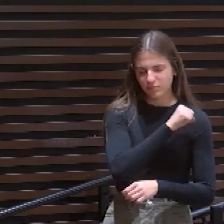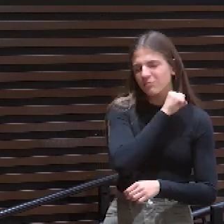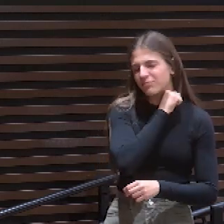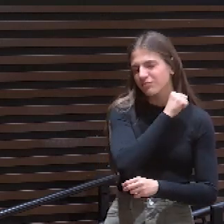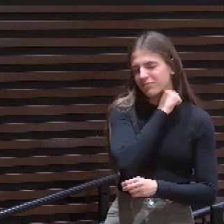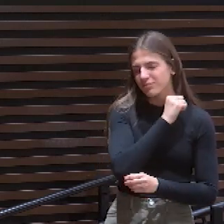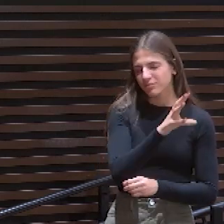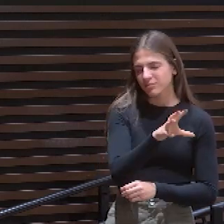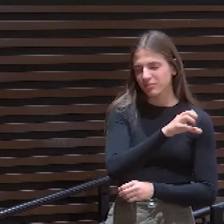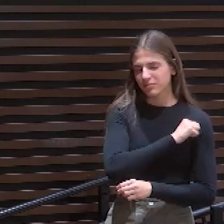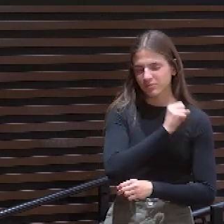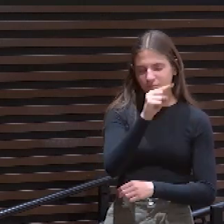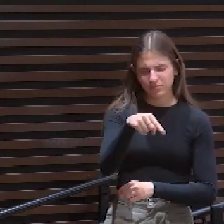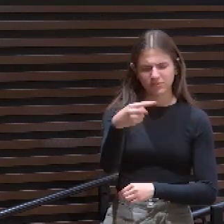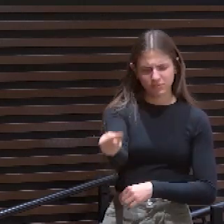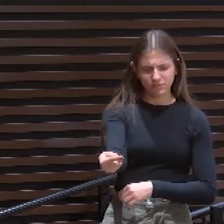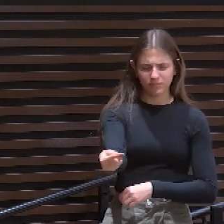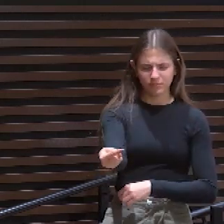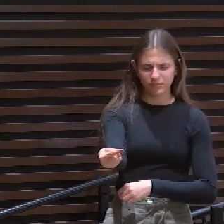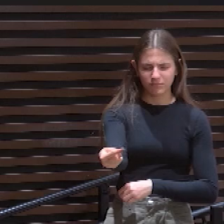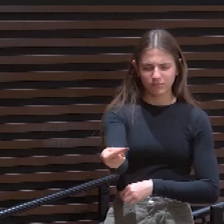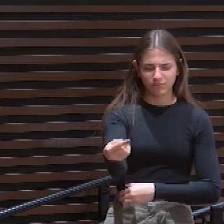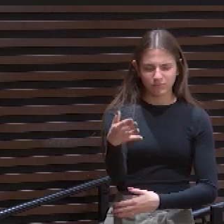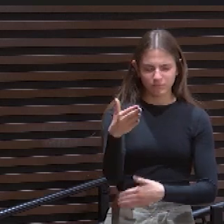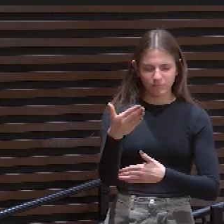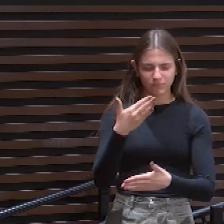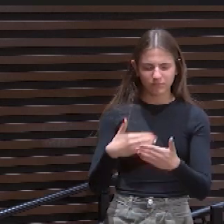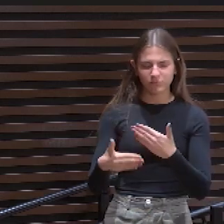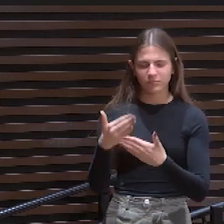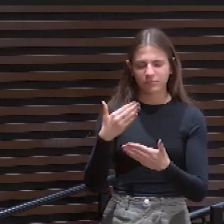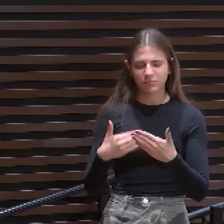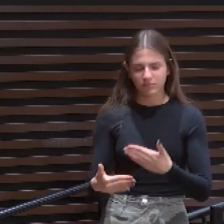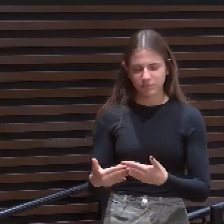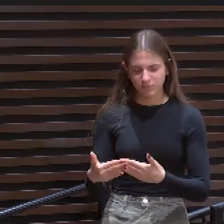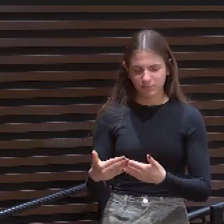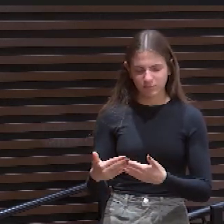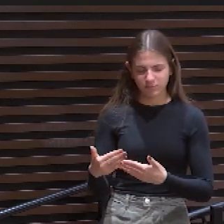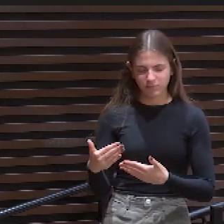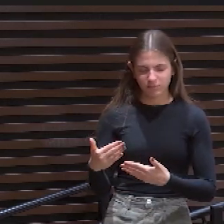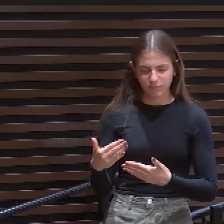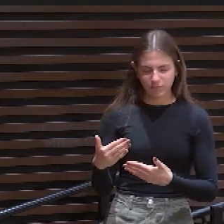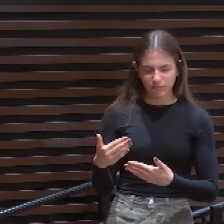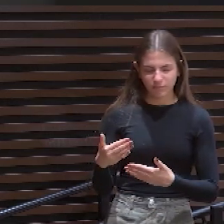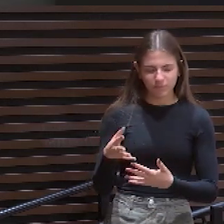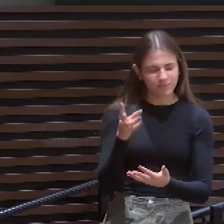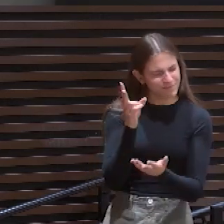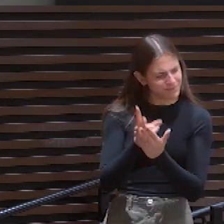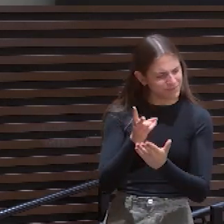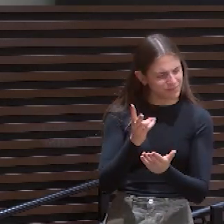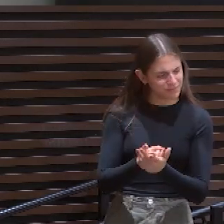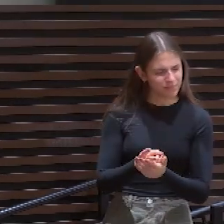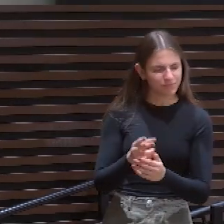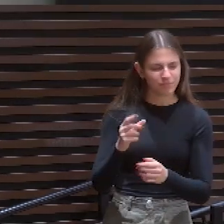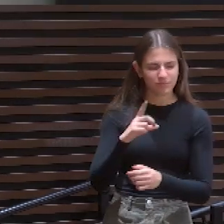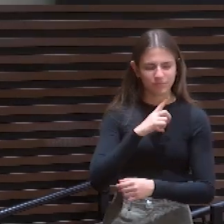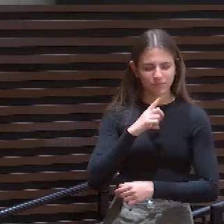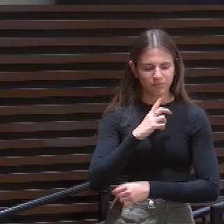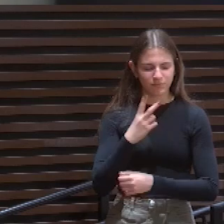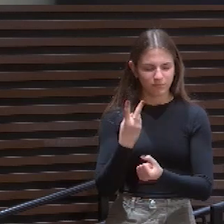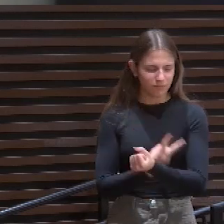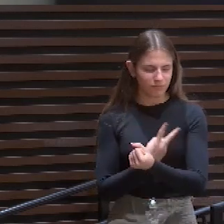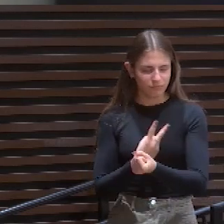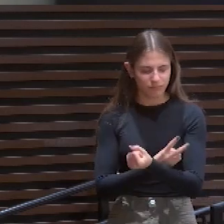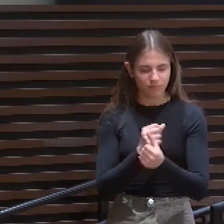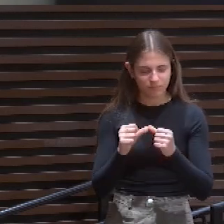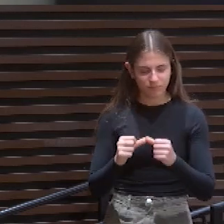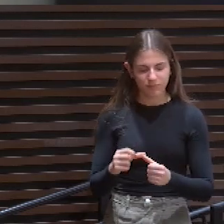o próximo a partir, Senhor, e em que pese os seus erros, ó Deus. Que esse olhar